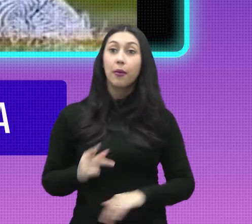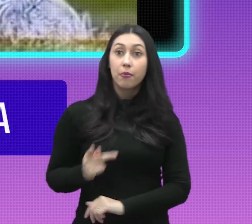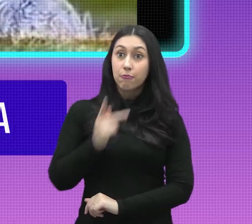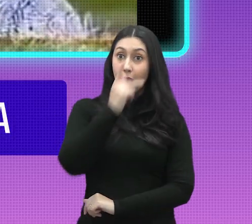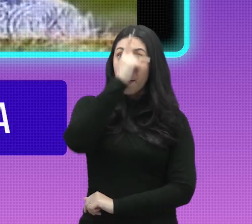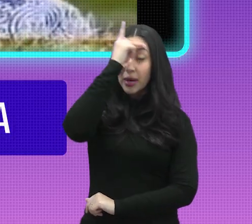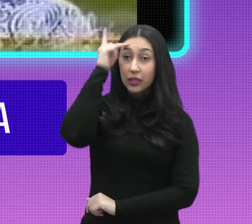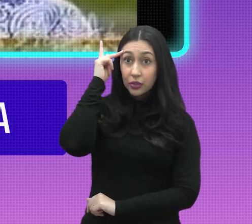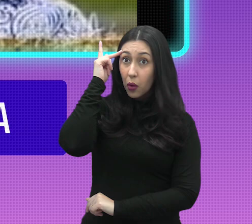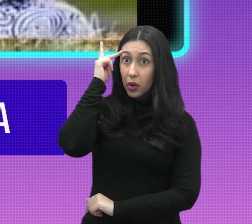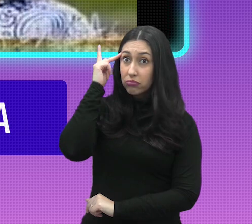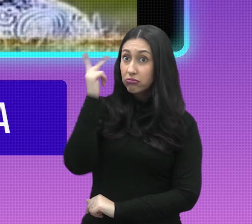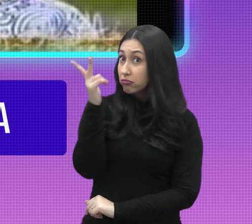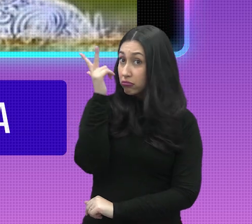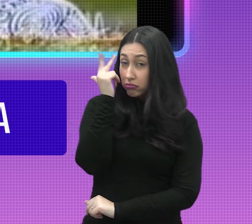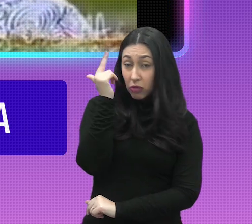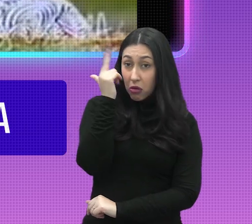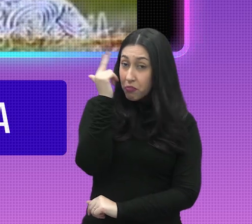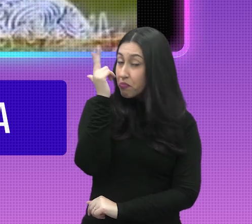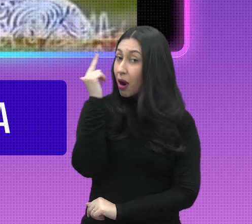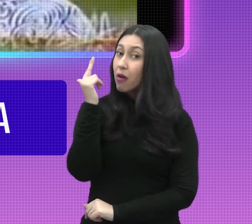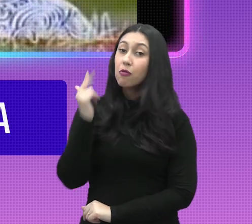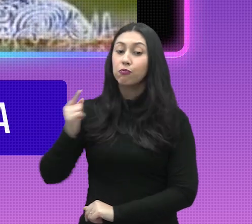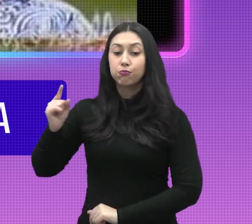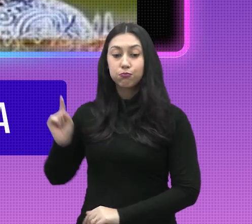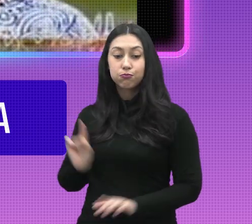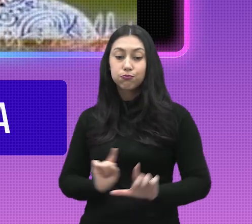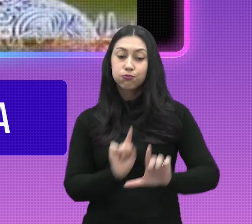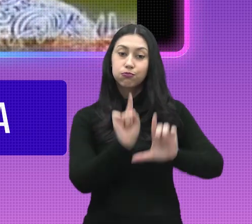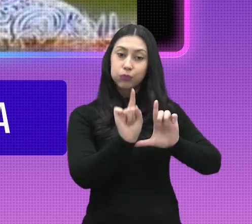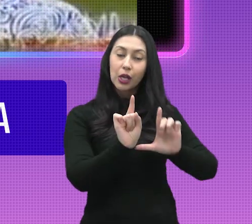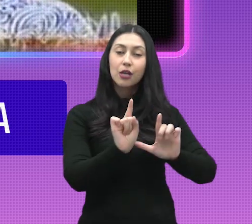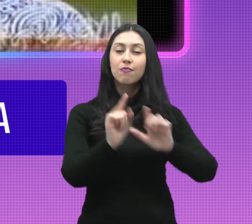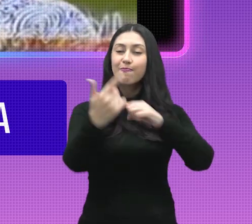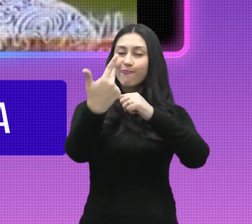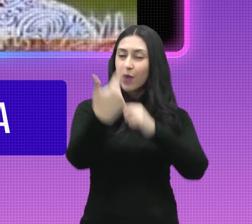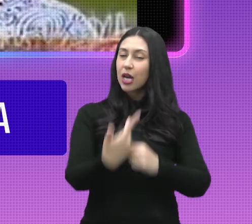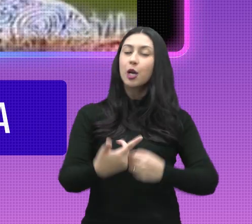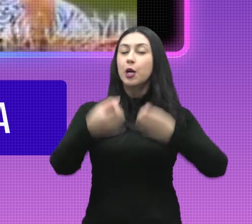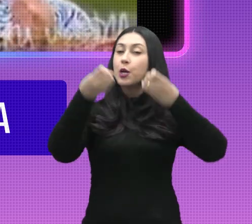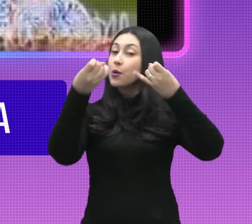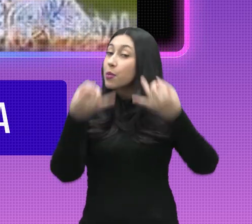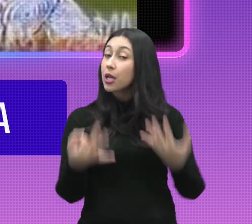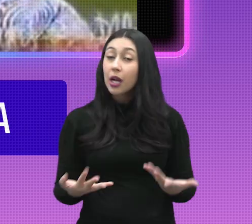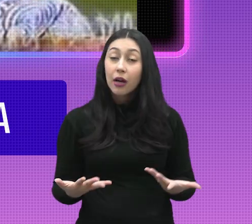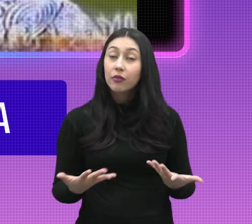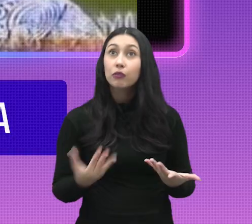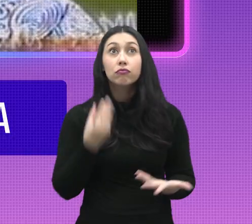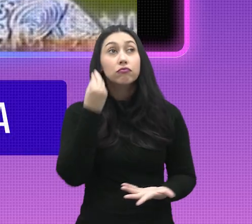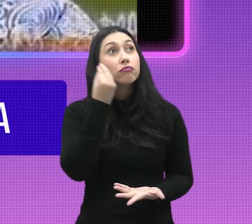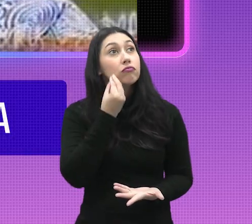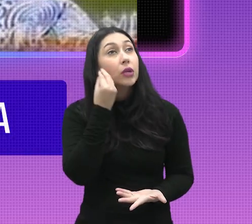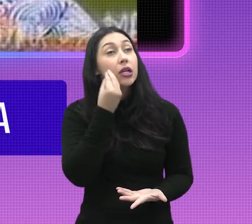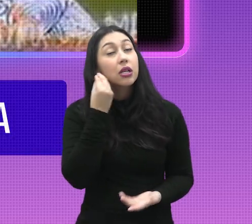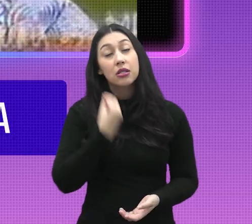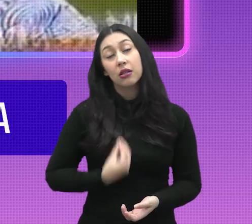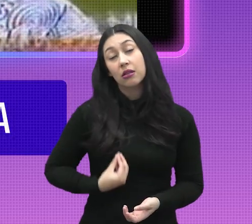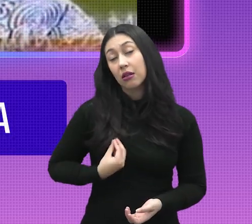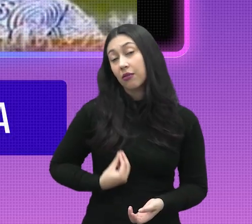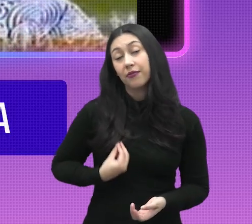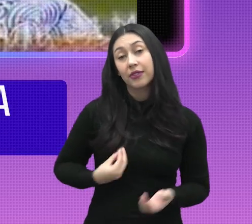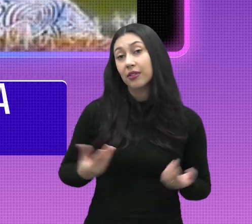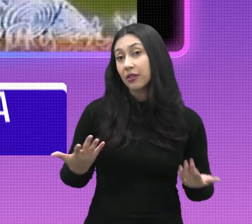que personagens populares mesmo, né, pessoas civis, paravam em frente à câmera e contavam um pouco de